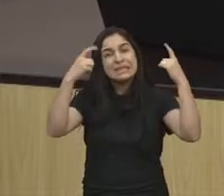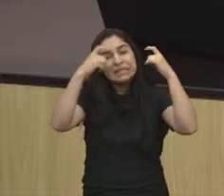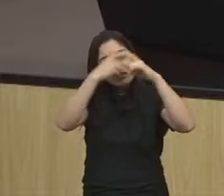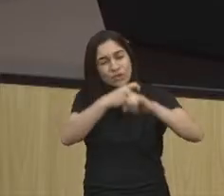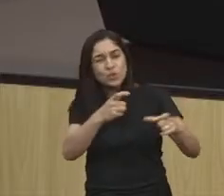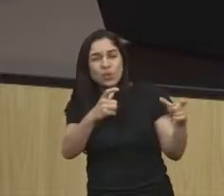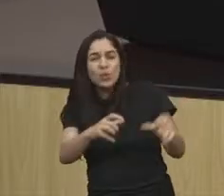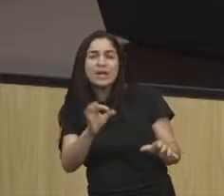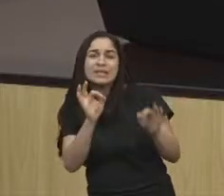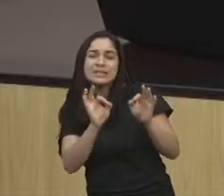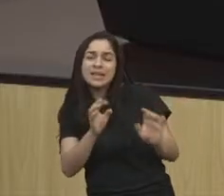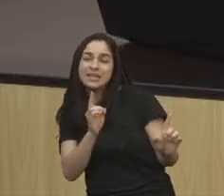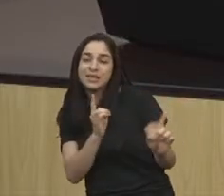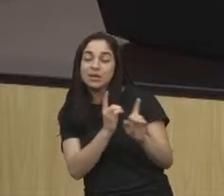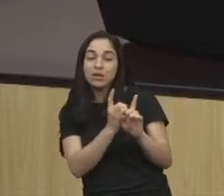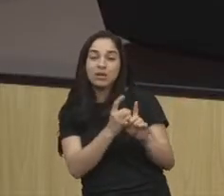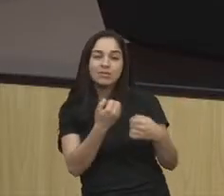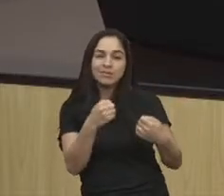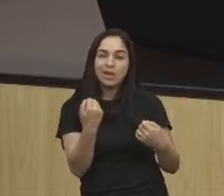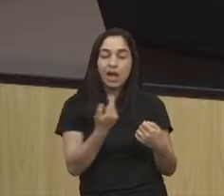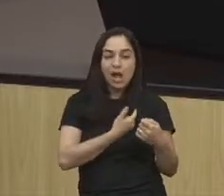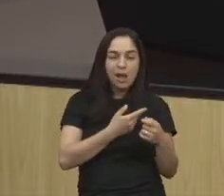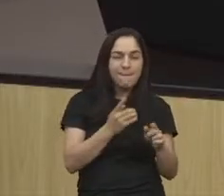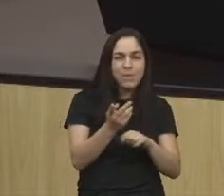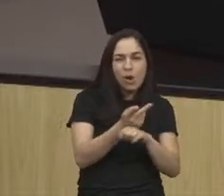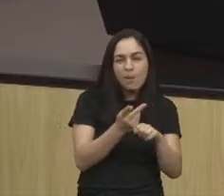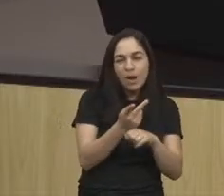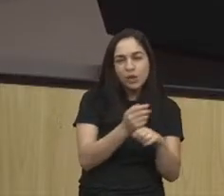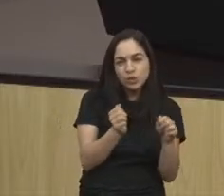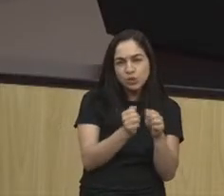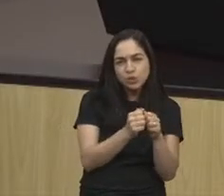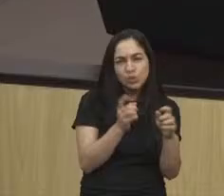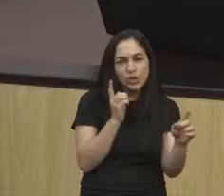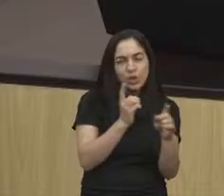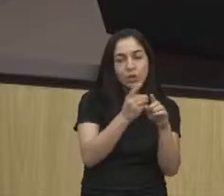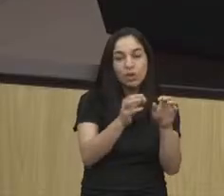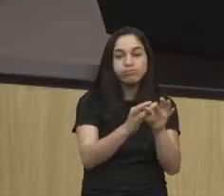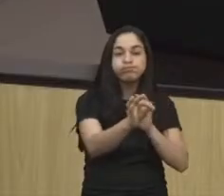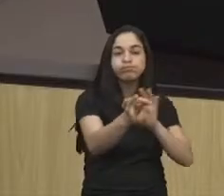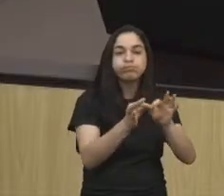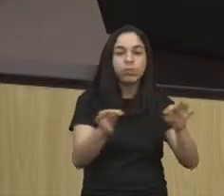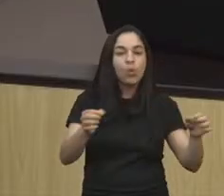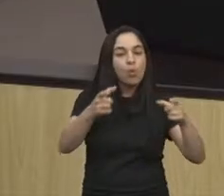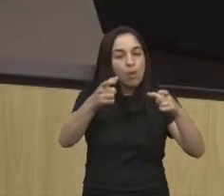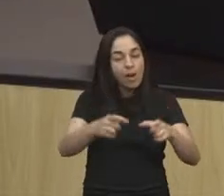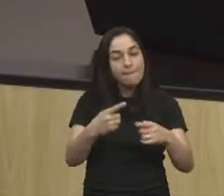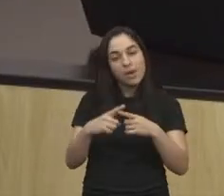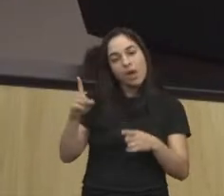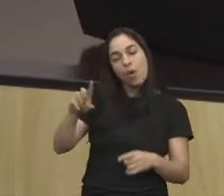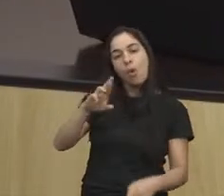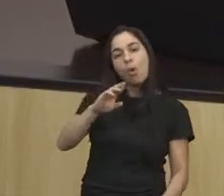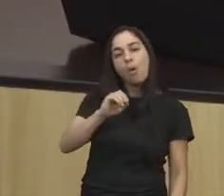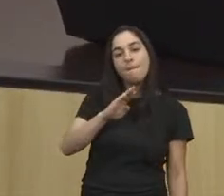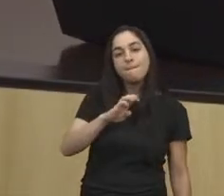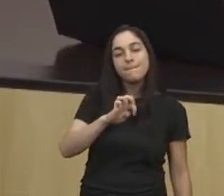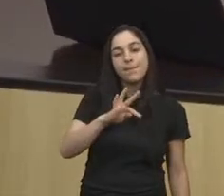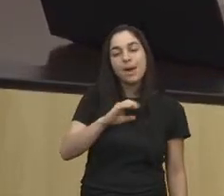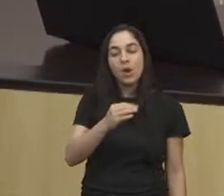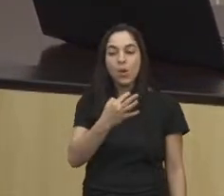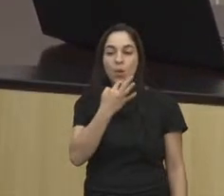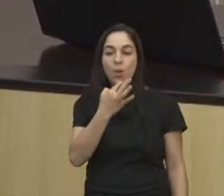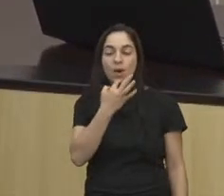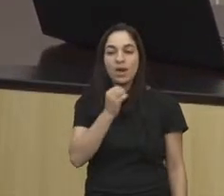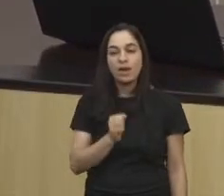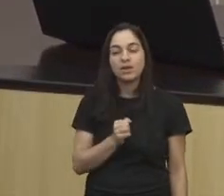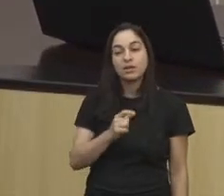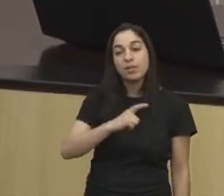lá. Se a gente conseguir encontrar junto, vai ser legal, porque é uma região que não tem. O Roberto conhece bastante lá também, né? E o pessoal